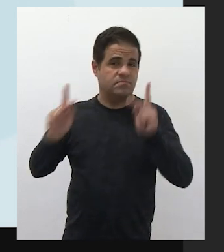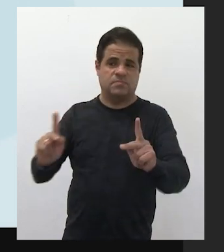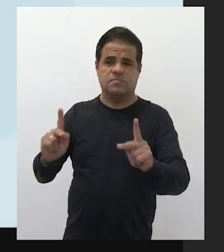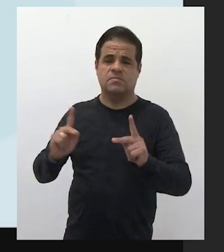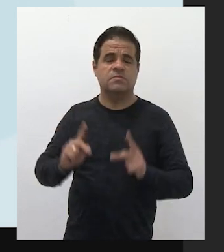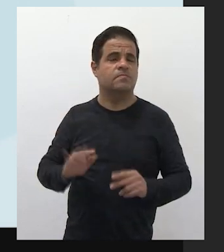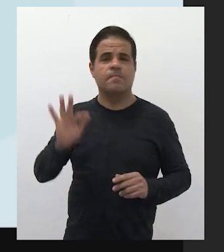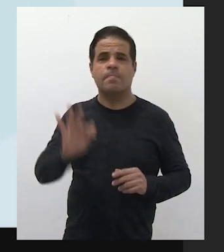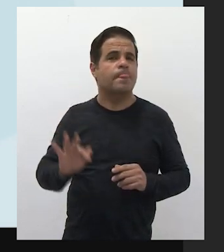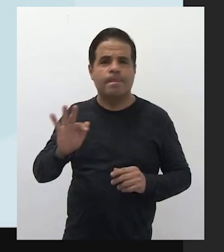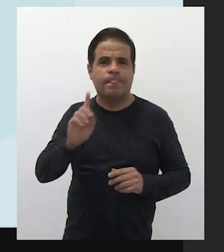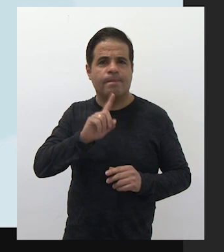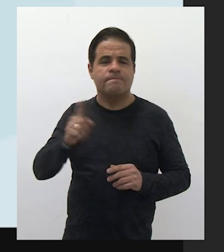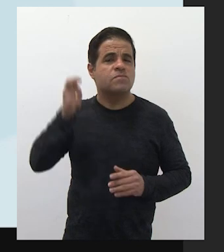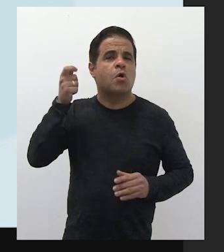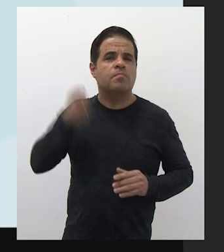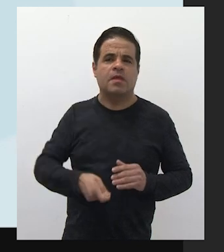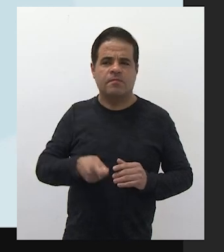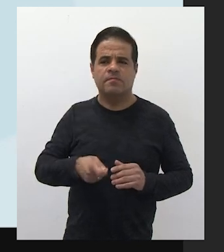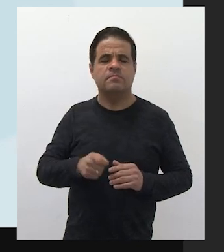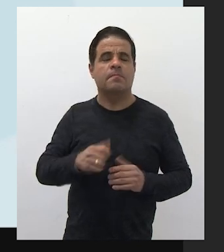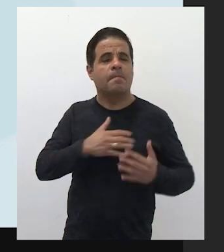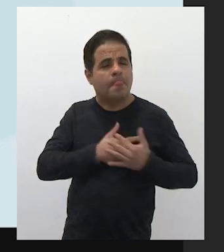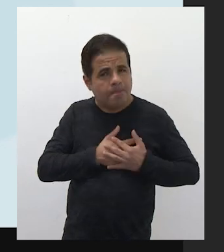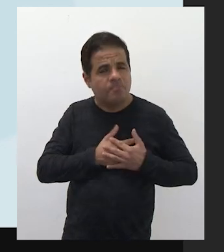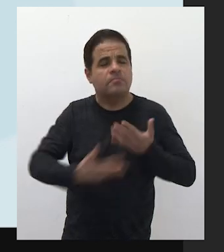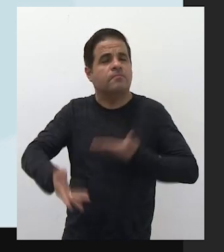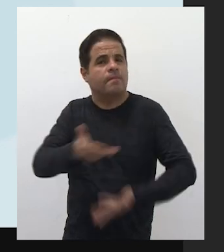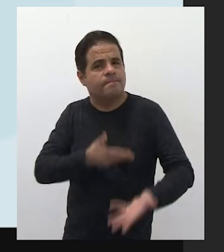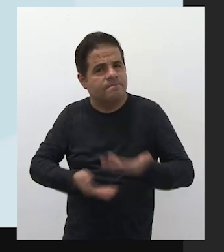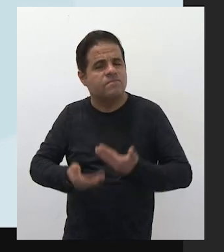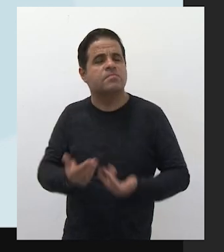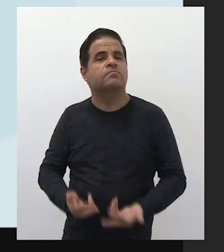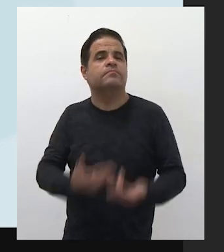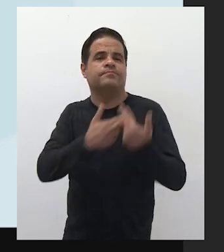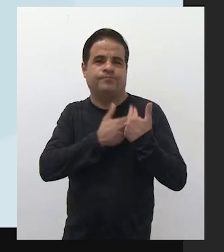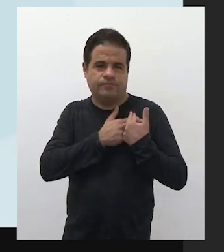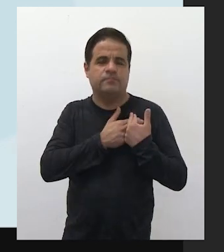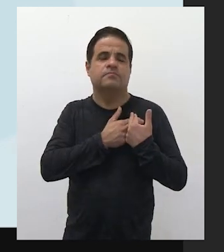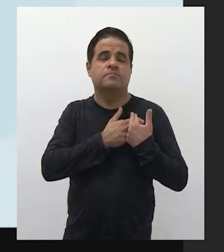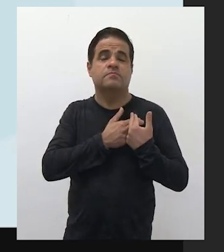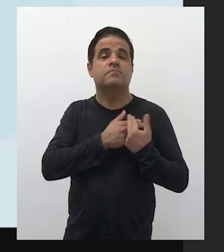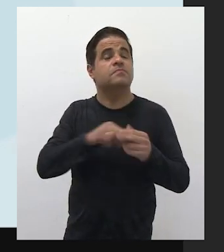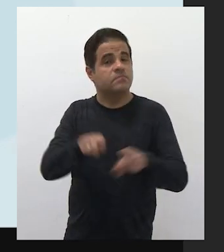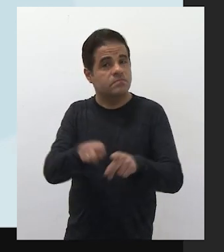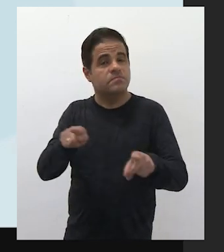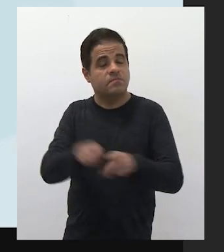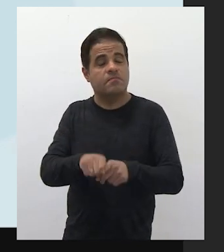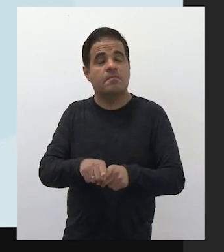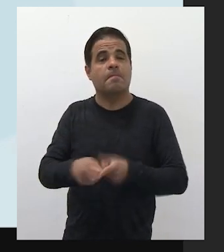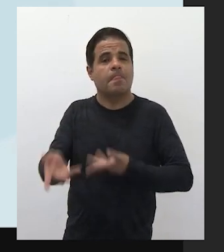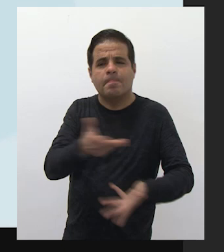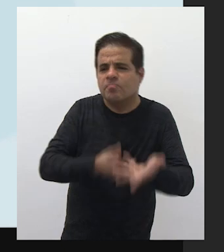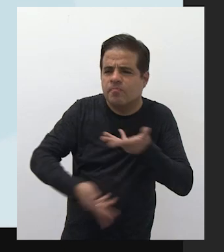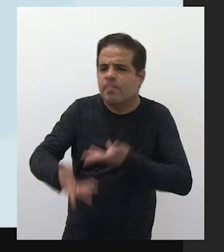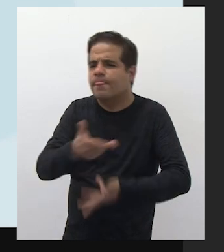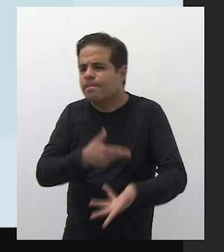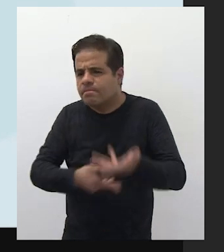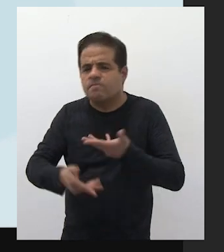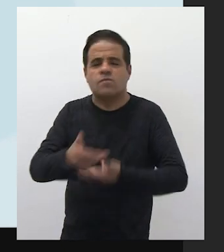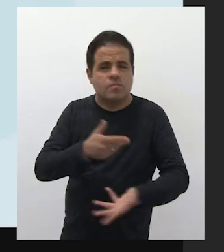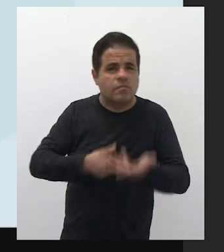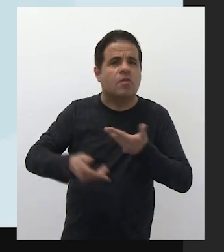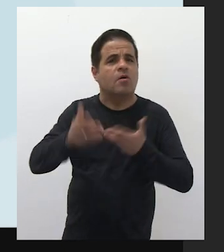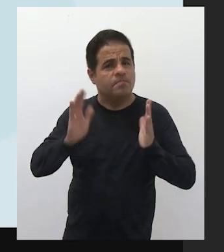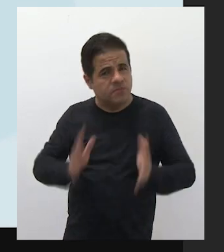uma faculdade, é um dever, é solidariedade, é uma responsabilidade também intergeracional que a gente